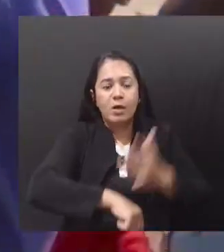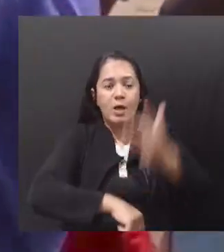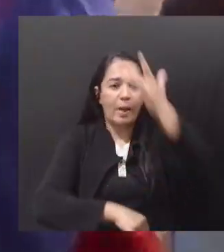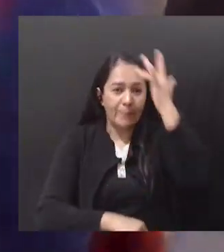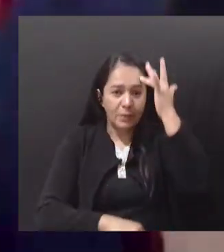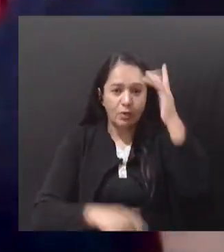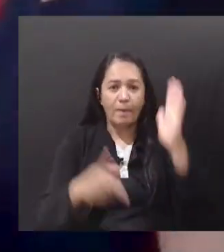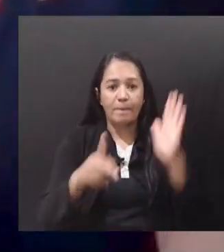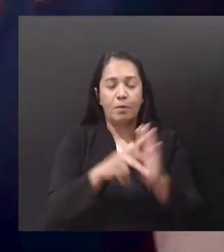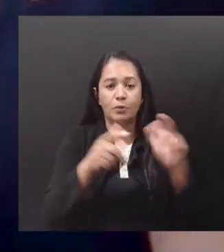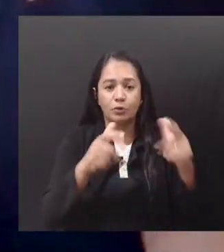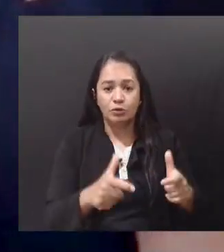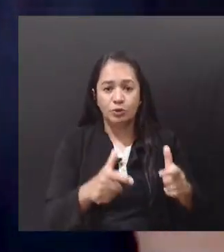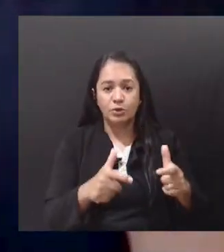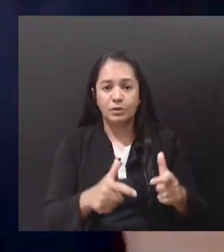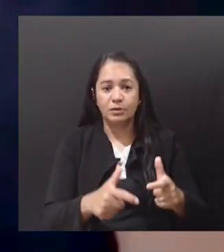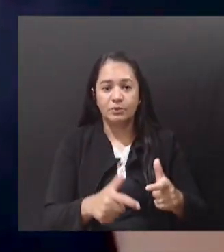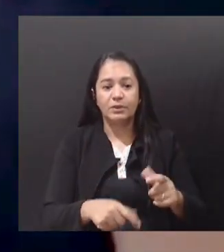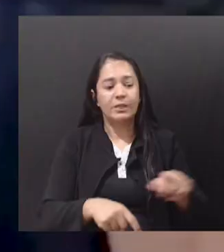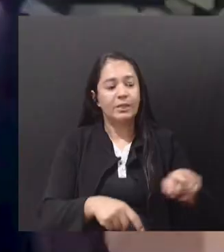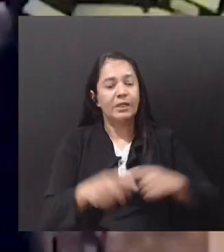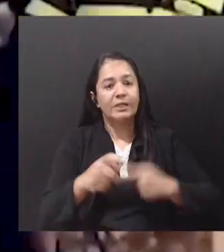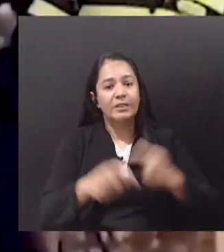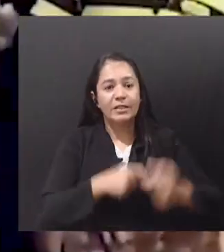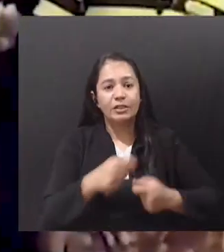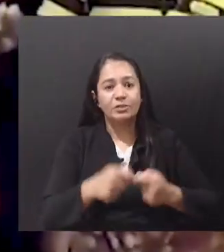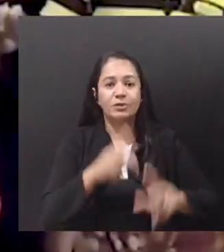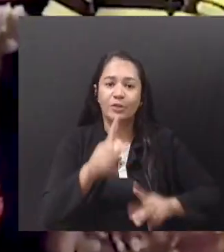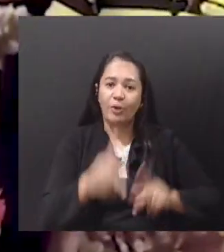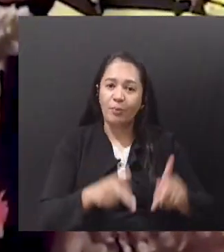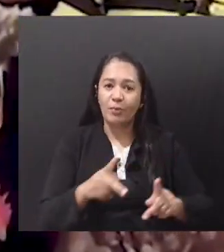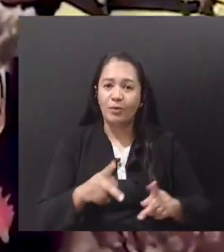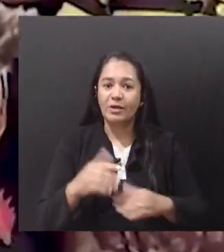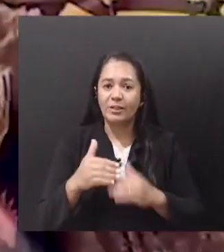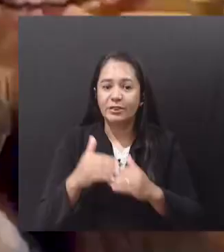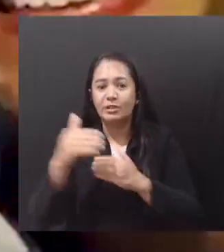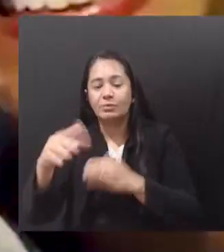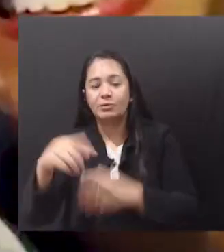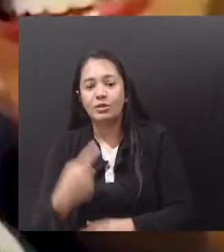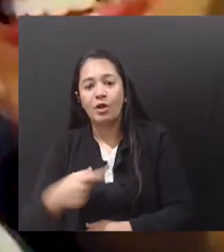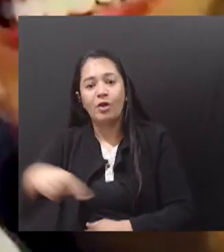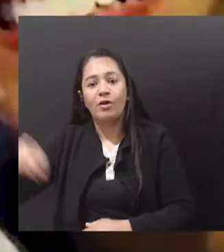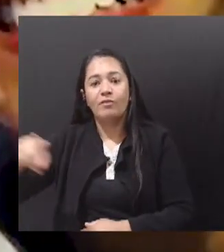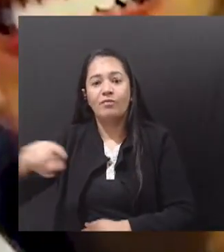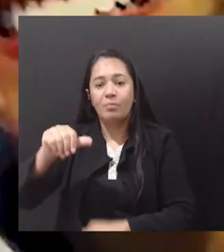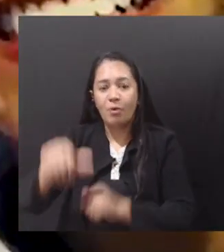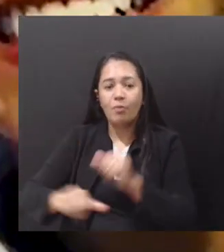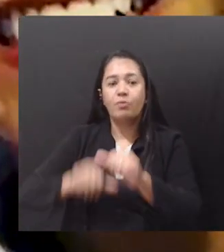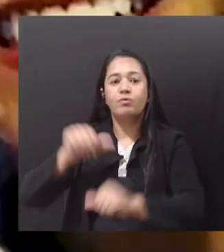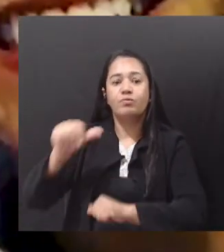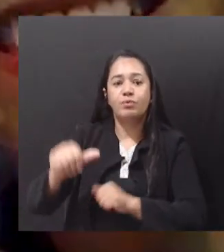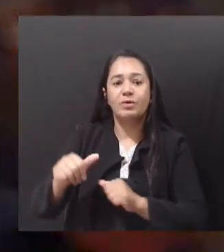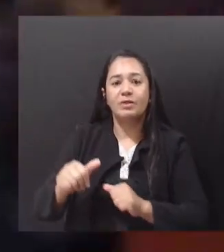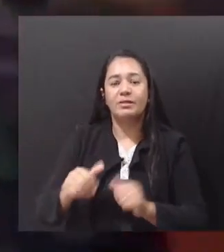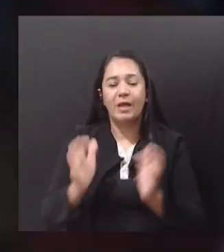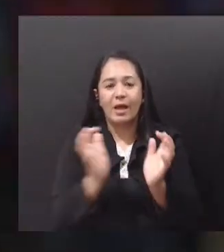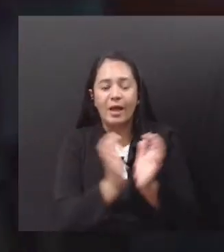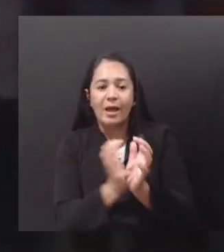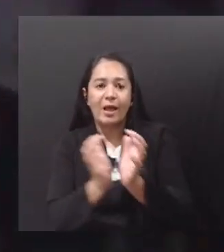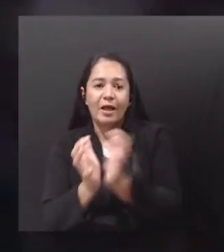para eles mesmos fazer a gestão do seu próprio povo. Sim. Depois a gente vai se alternando, cada caravaneiro com a